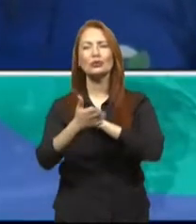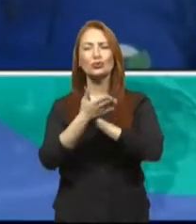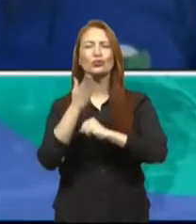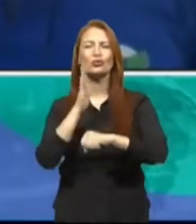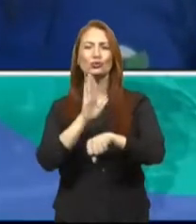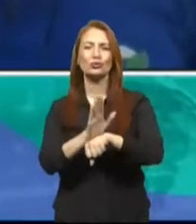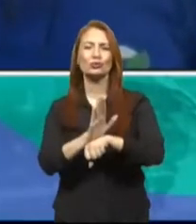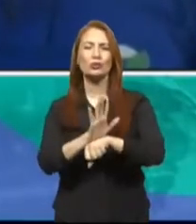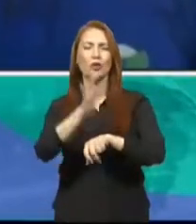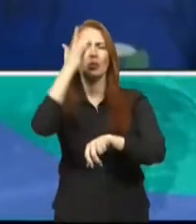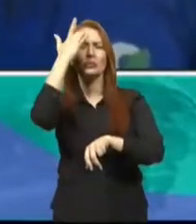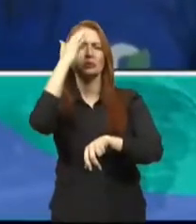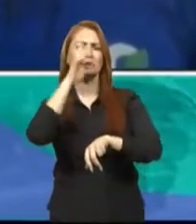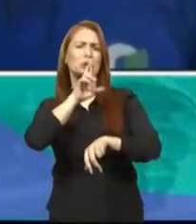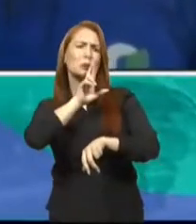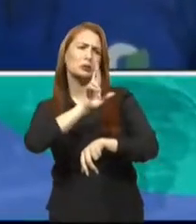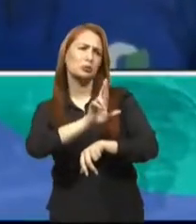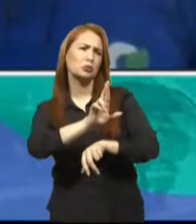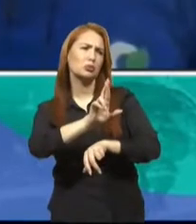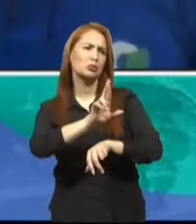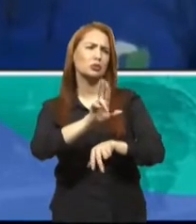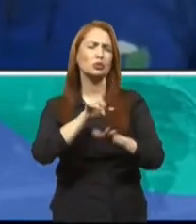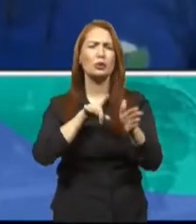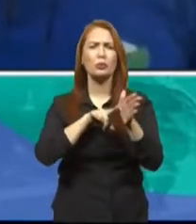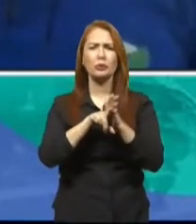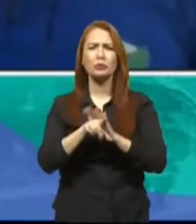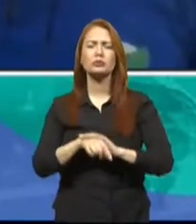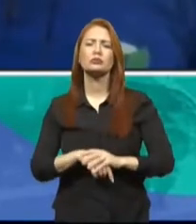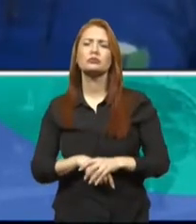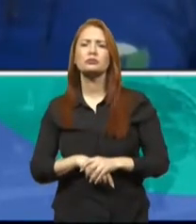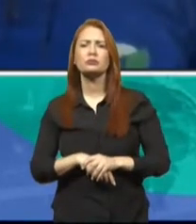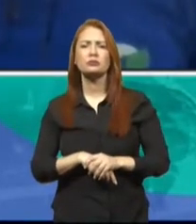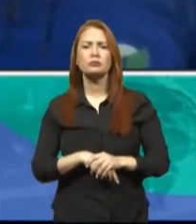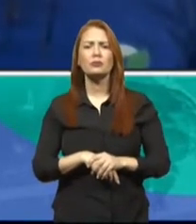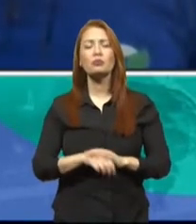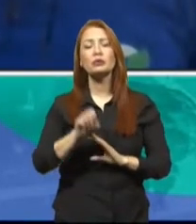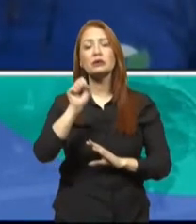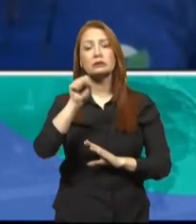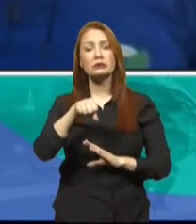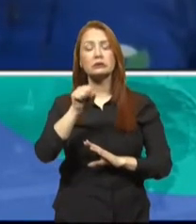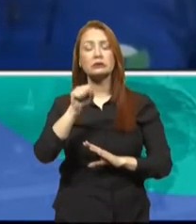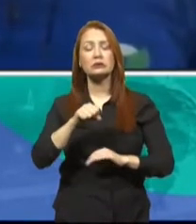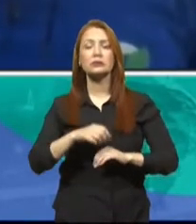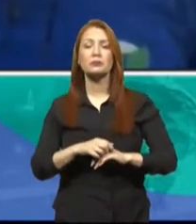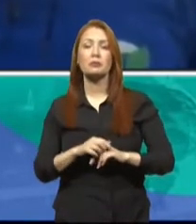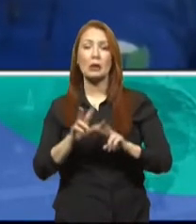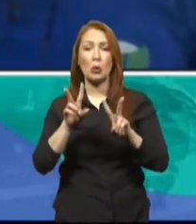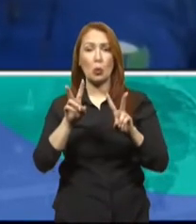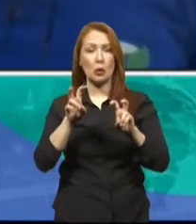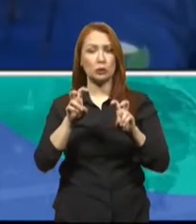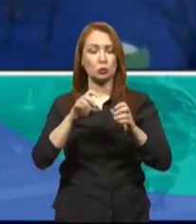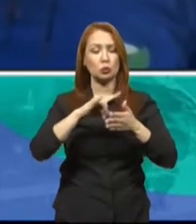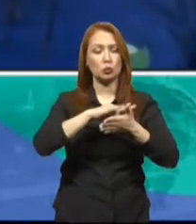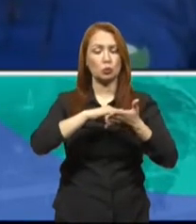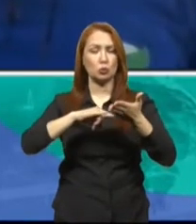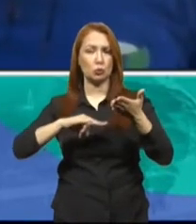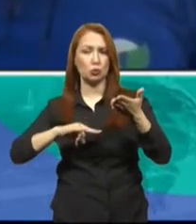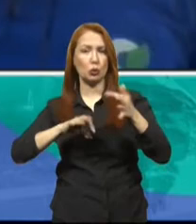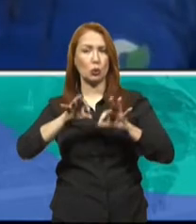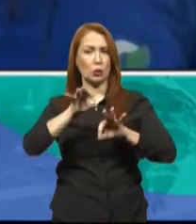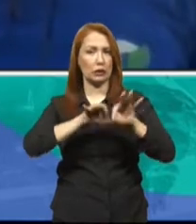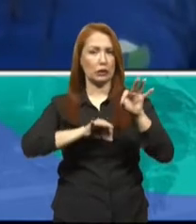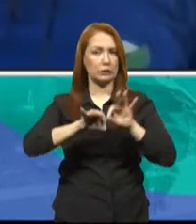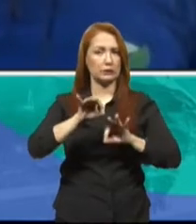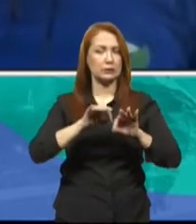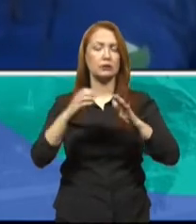tua pergunta aí, Julia. Legal. Sim, com certeza. Essa questão de documentação e de formalização das cooperativas,